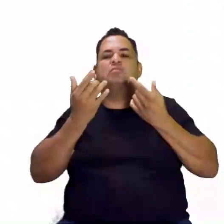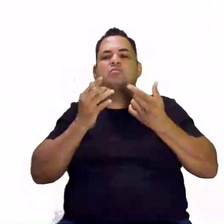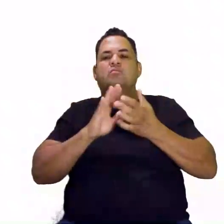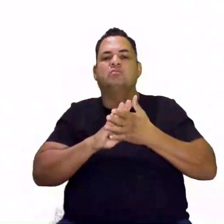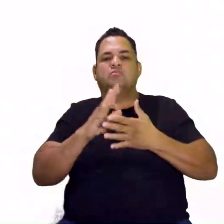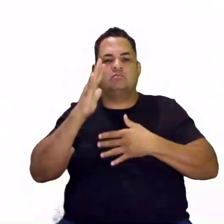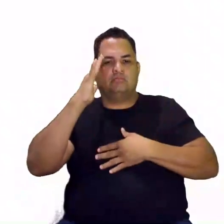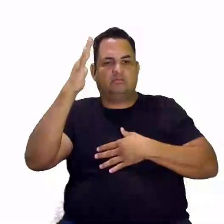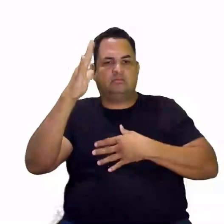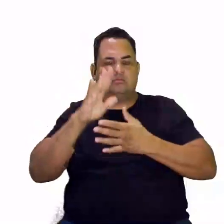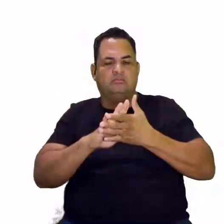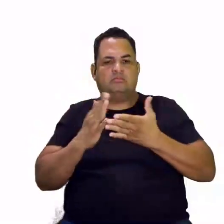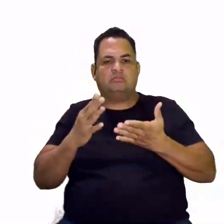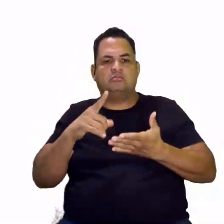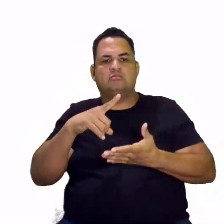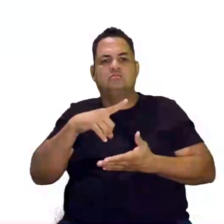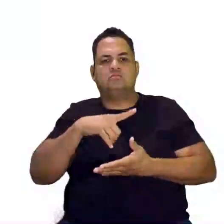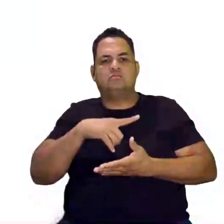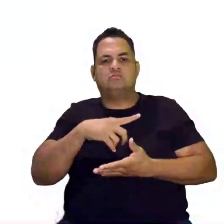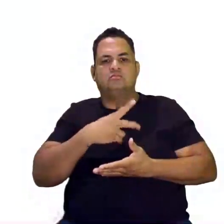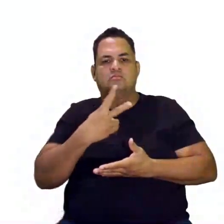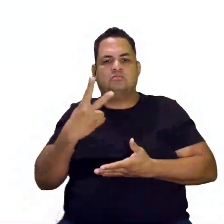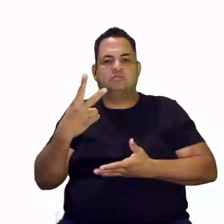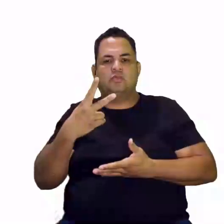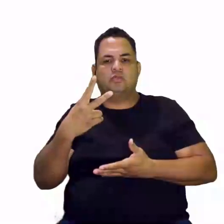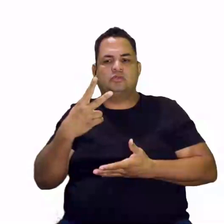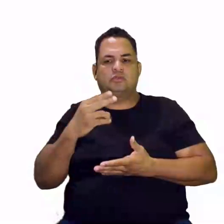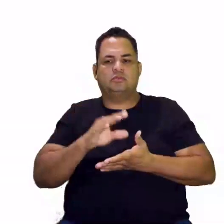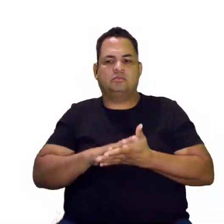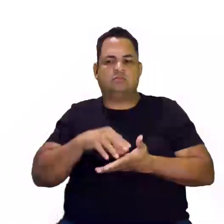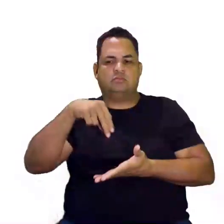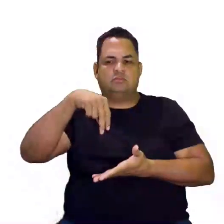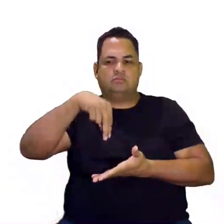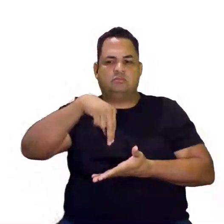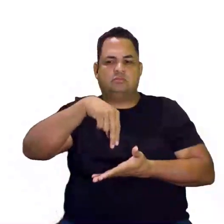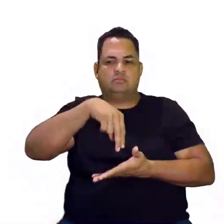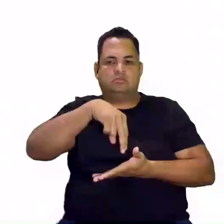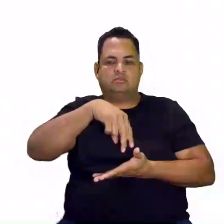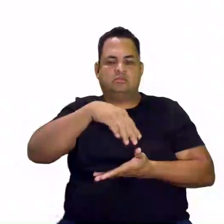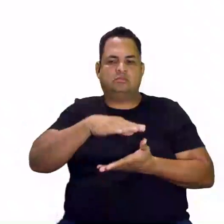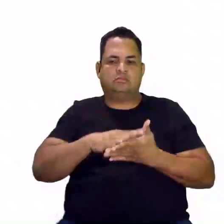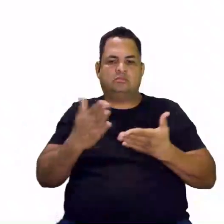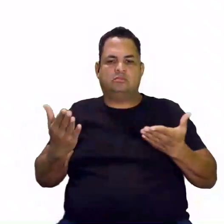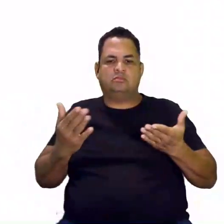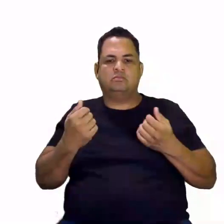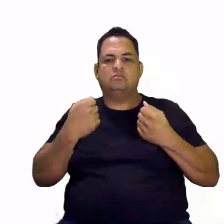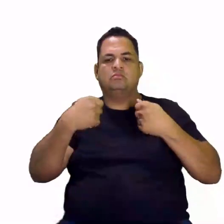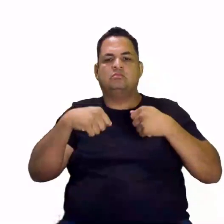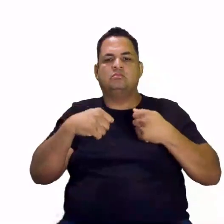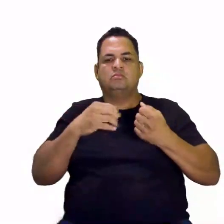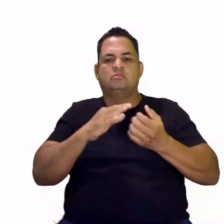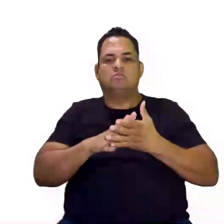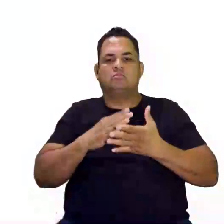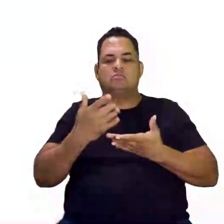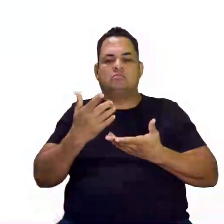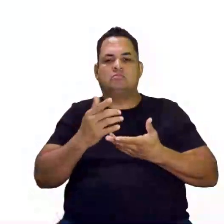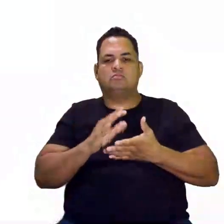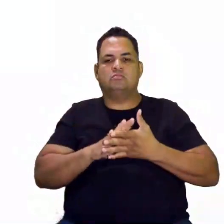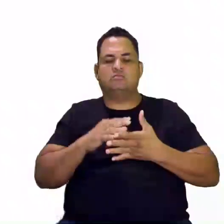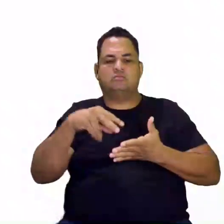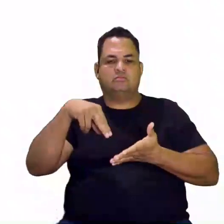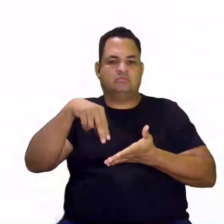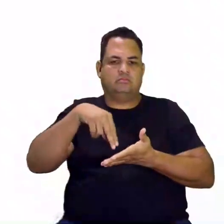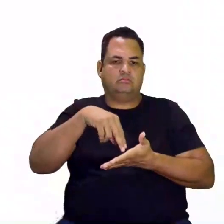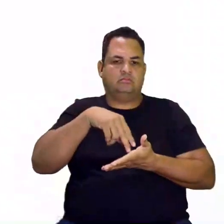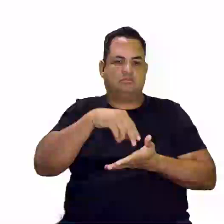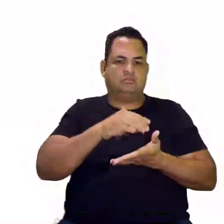pescoço, imagina-se que o animal era bípede. Ou seja, então a forma com que ele poderia estar, esse crânio poderia estar